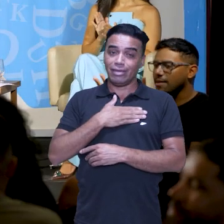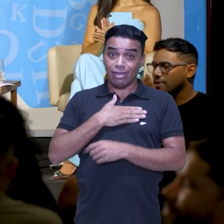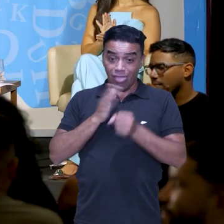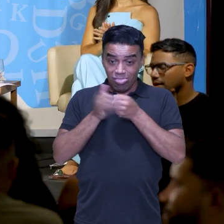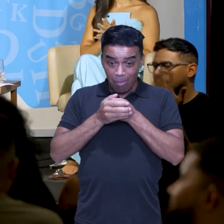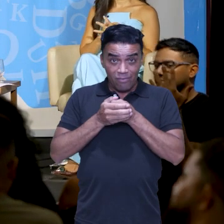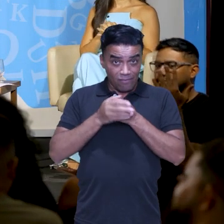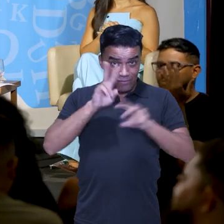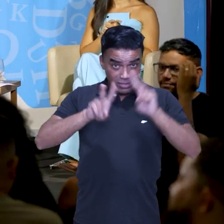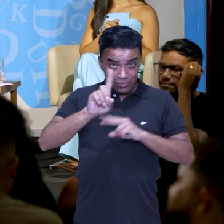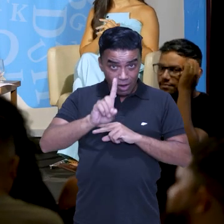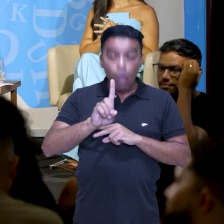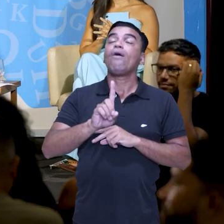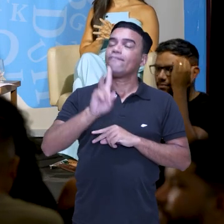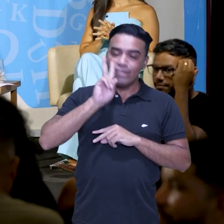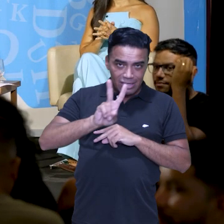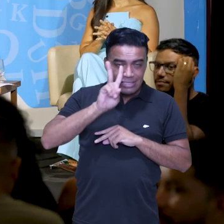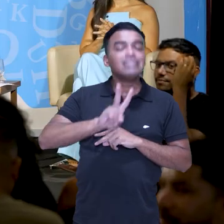Obrigada, Romilda.